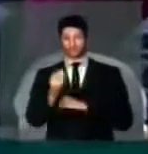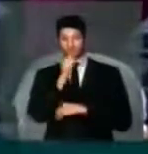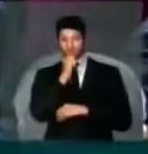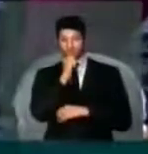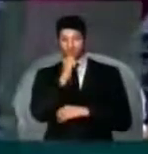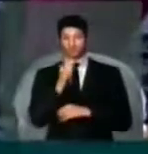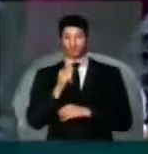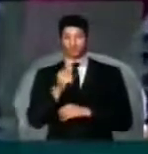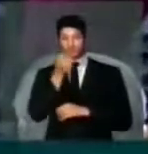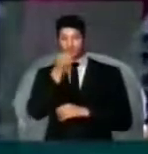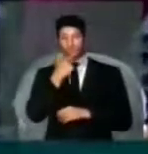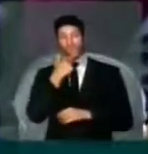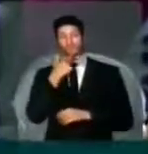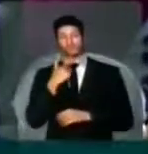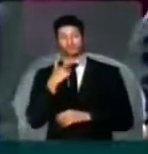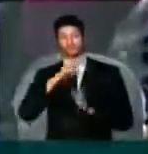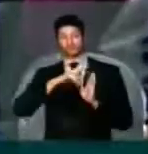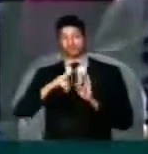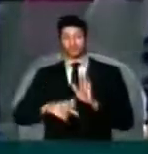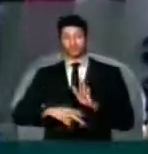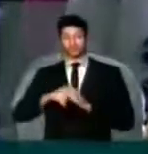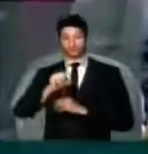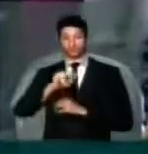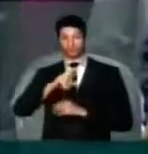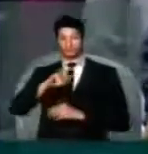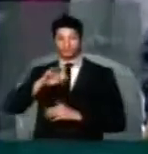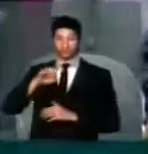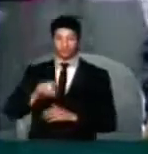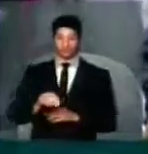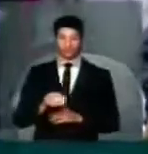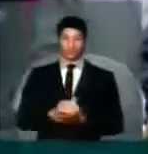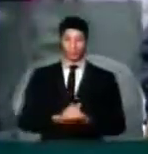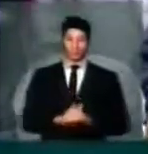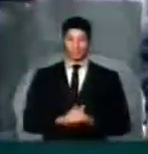ainda. E a boa vontade de vários partidos. Concluí. PTC.